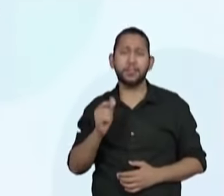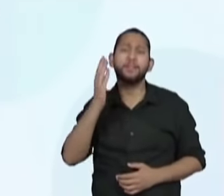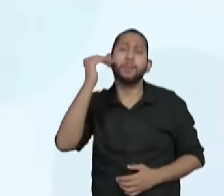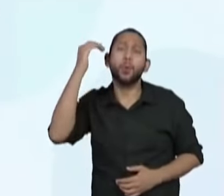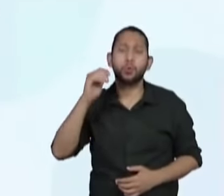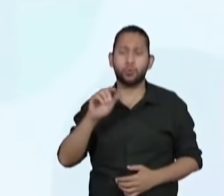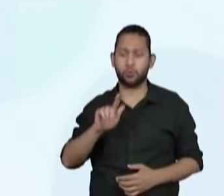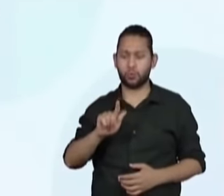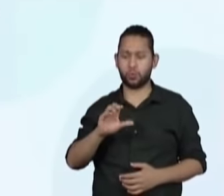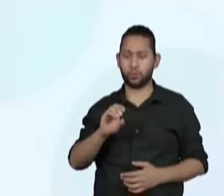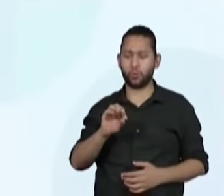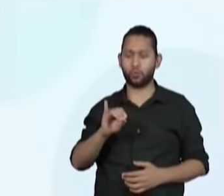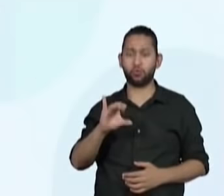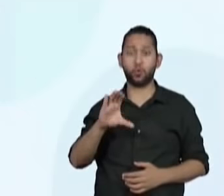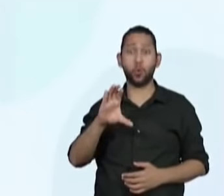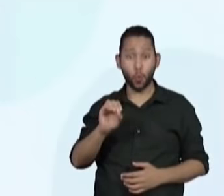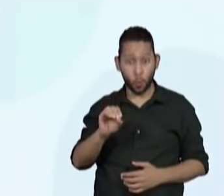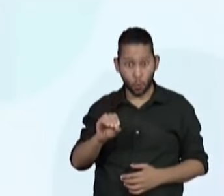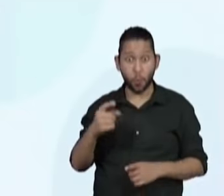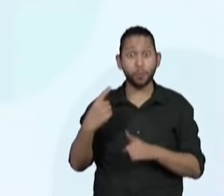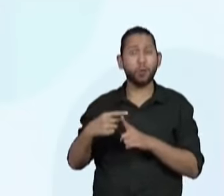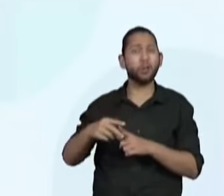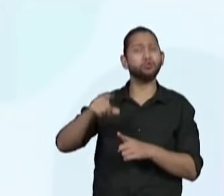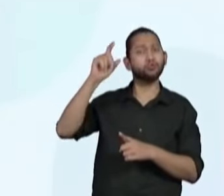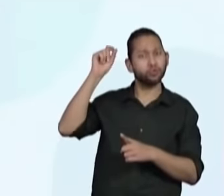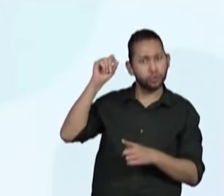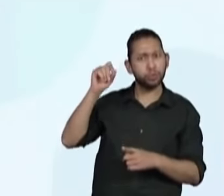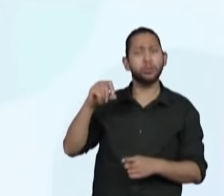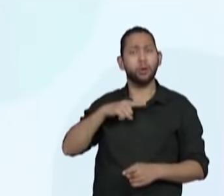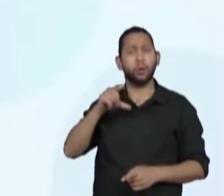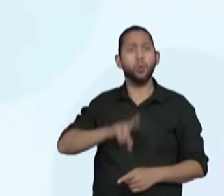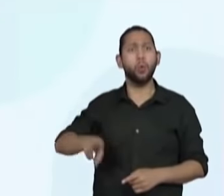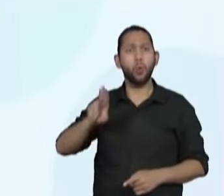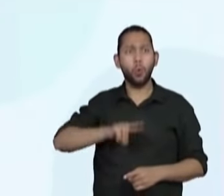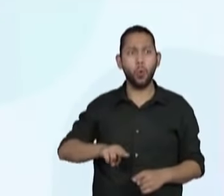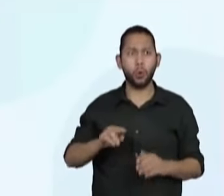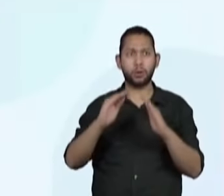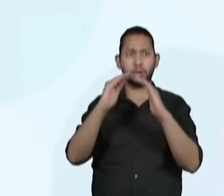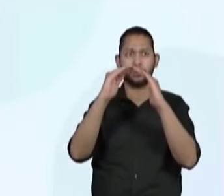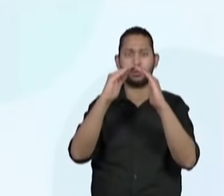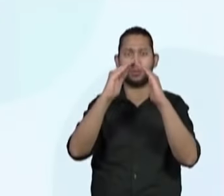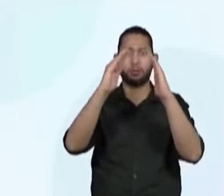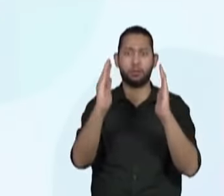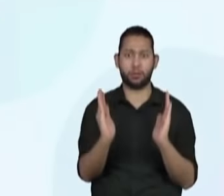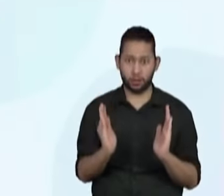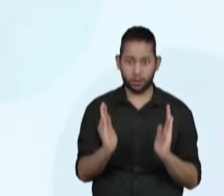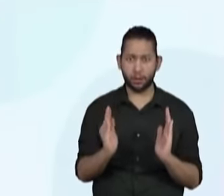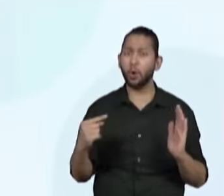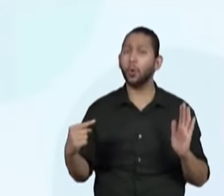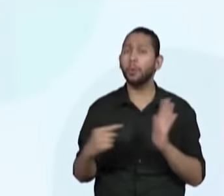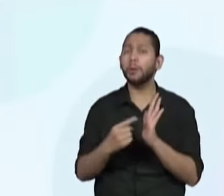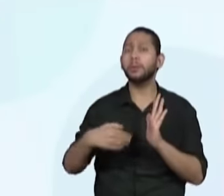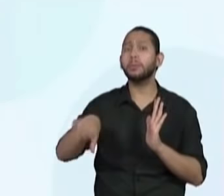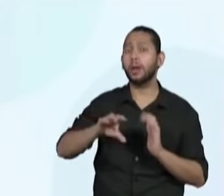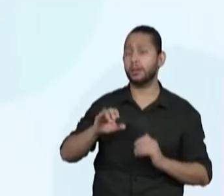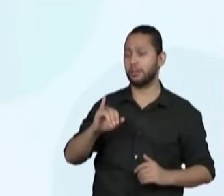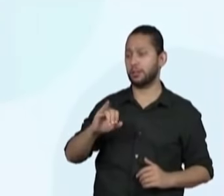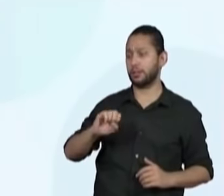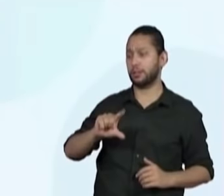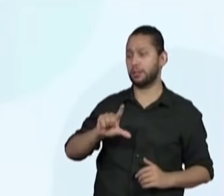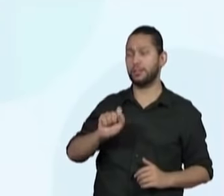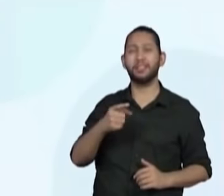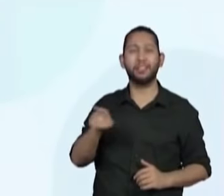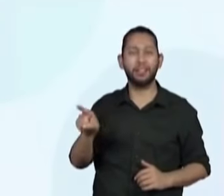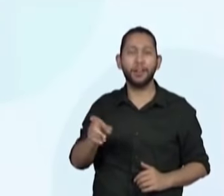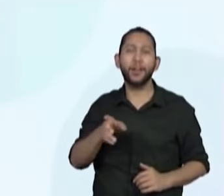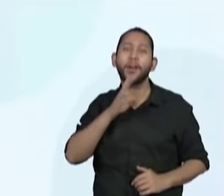utilizados dentro do período da arquitetura gótica e neogótica. Tá? Ele é baseado na arquitetura islâmica. Tá? Ou seja, nas mesquitas a